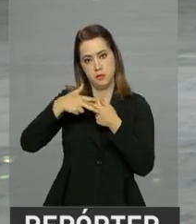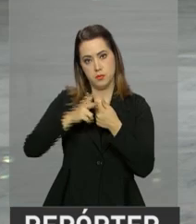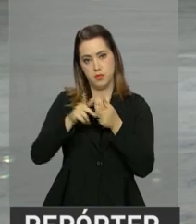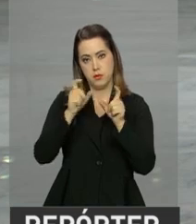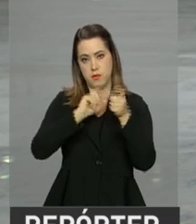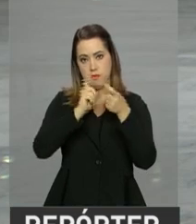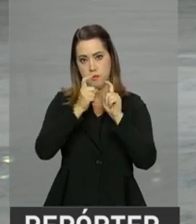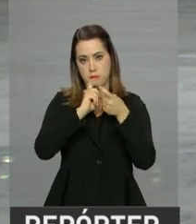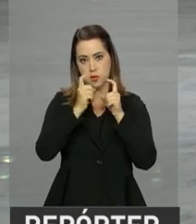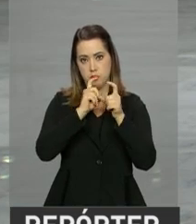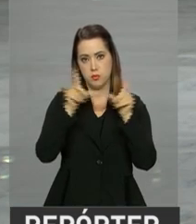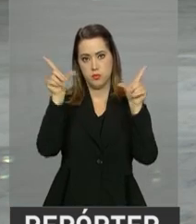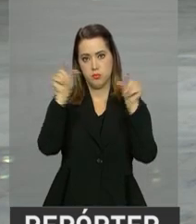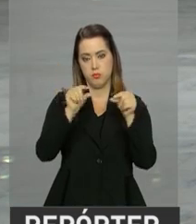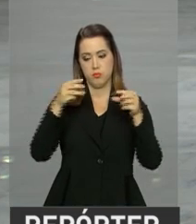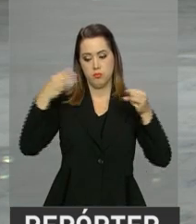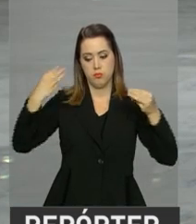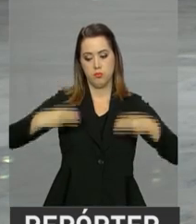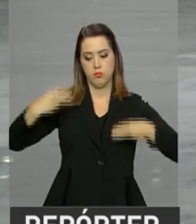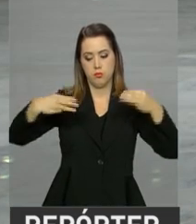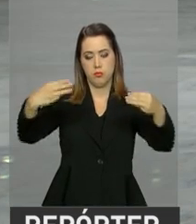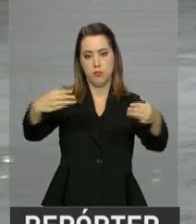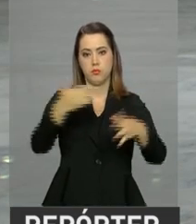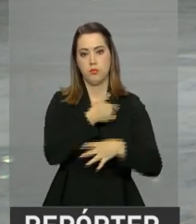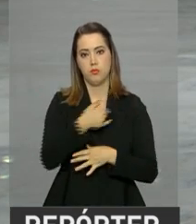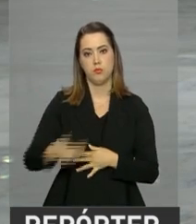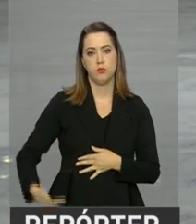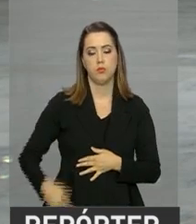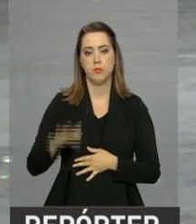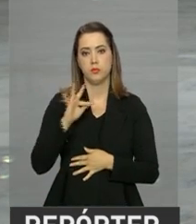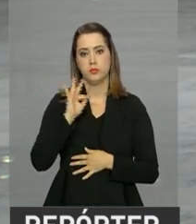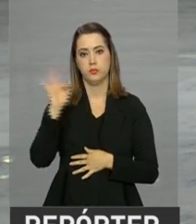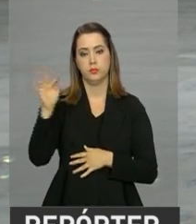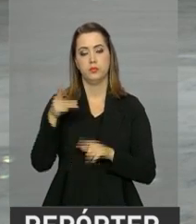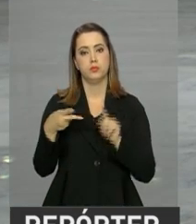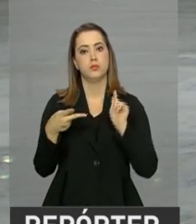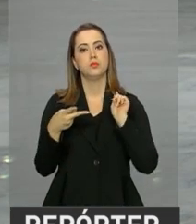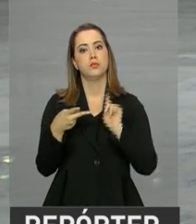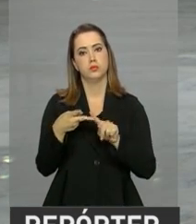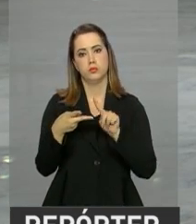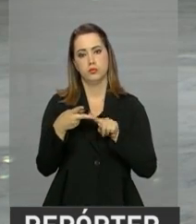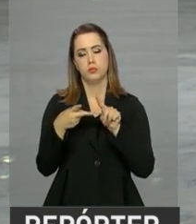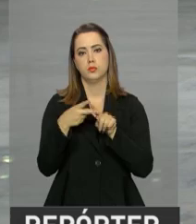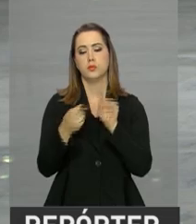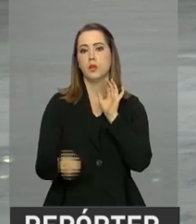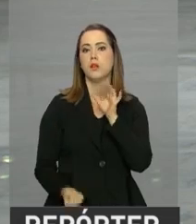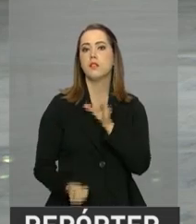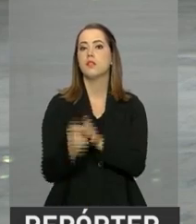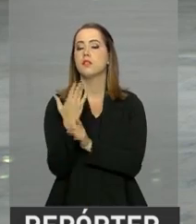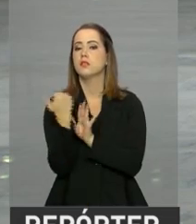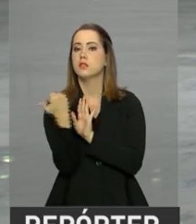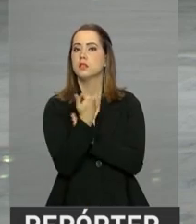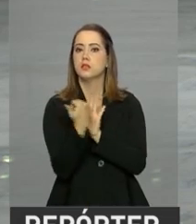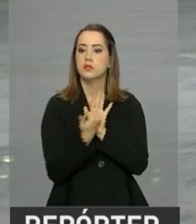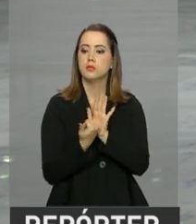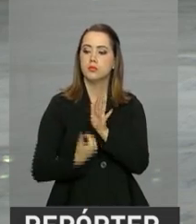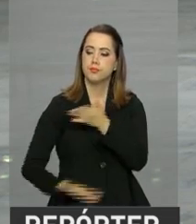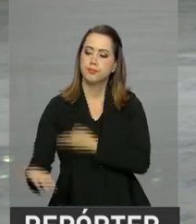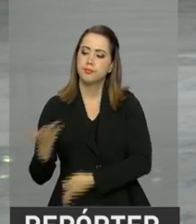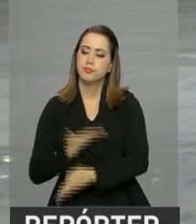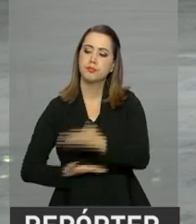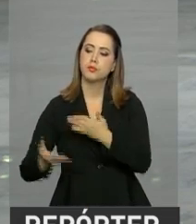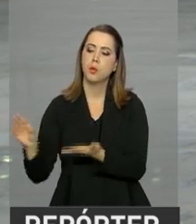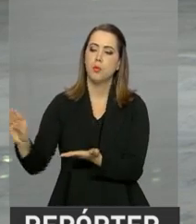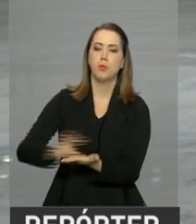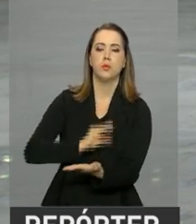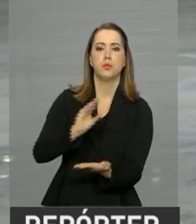que reduziu o número de ministérios do governo federal, e aquela que criou o Programa de Parcerias de Investimentos,